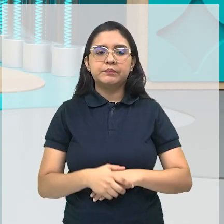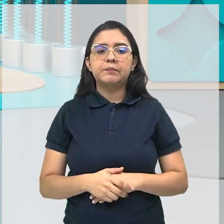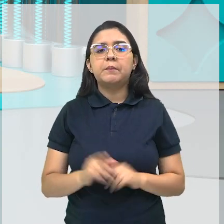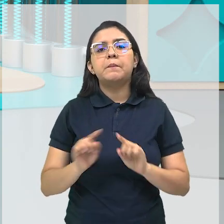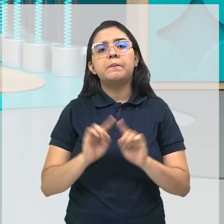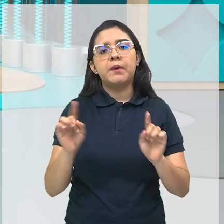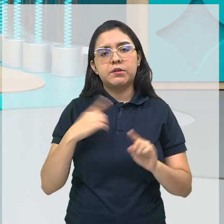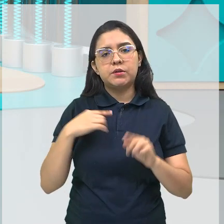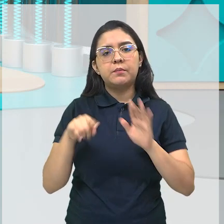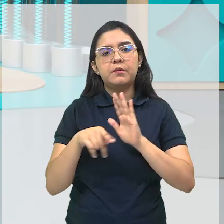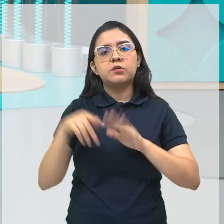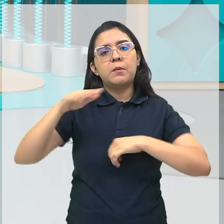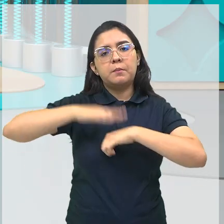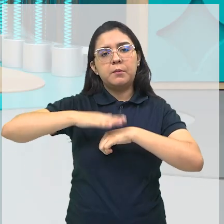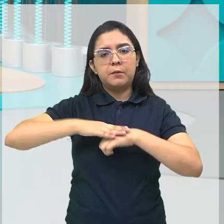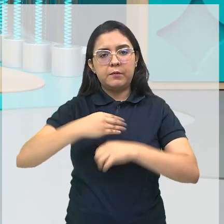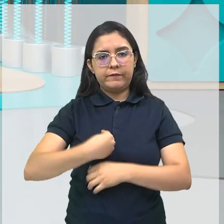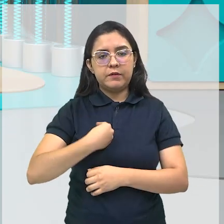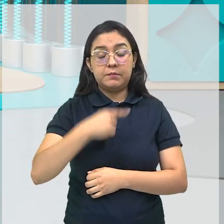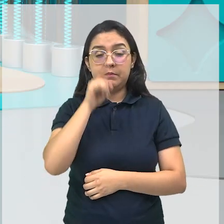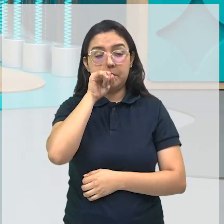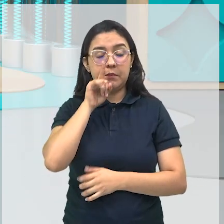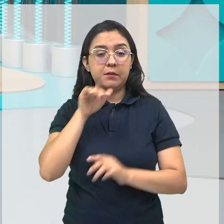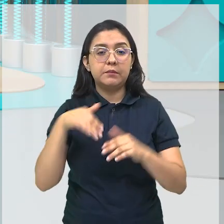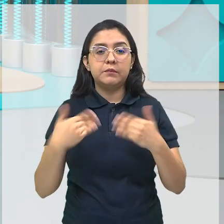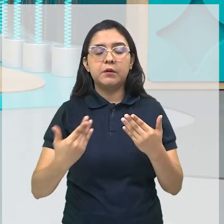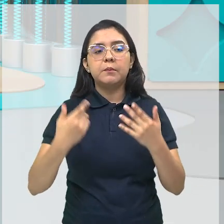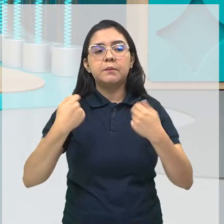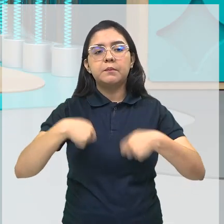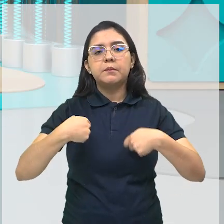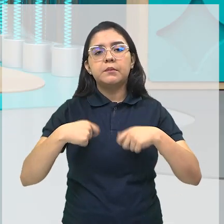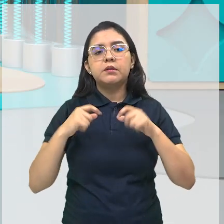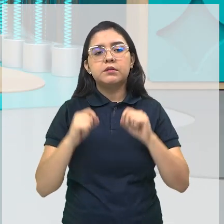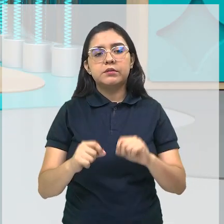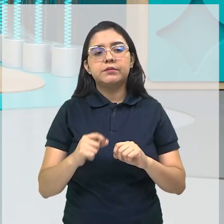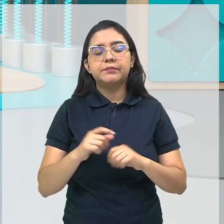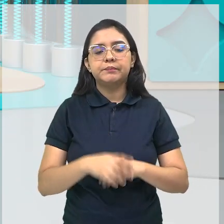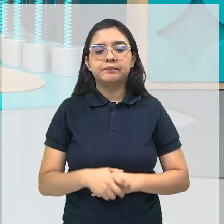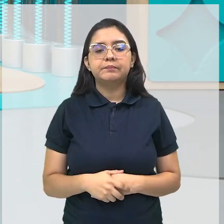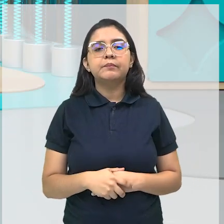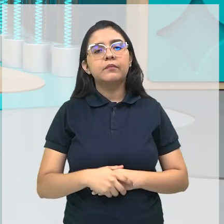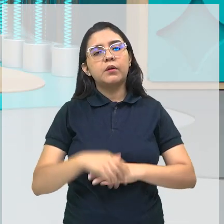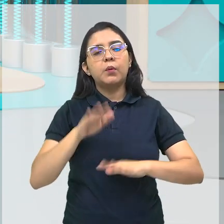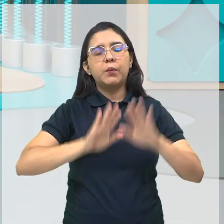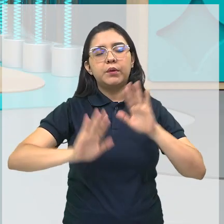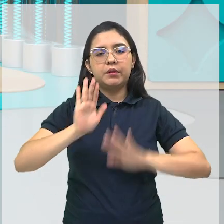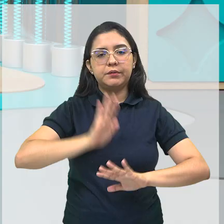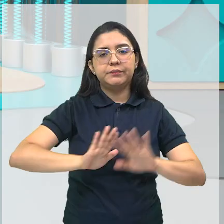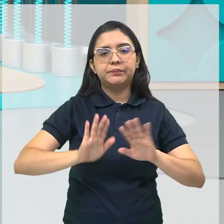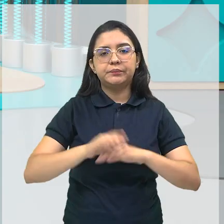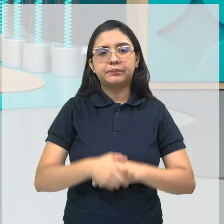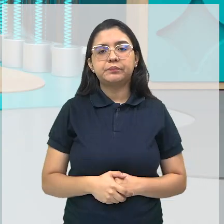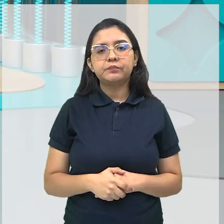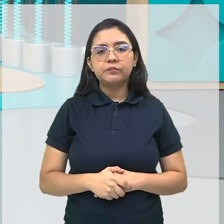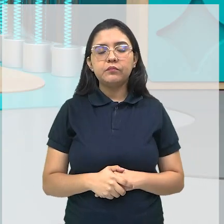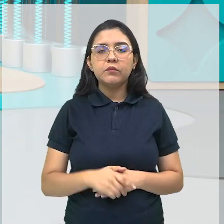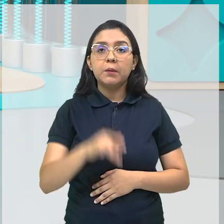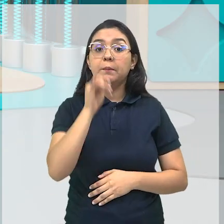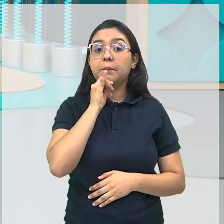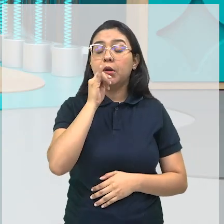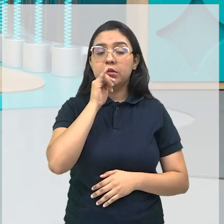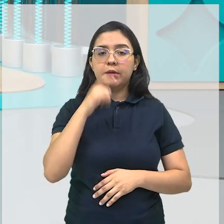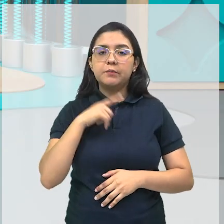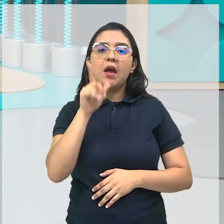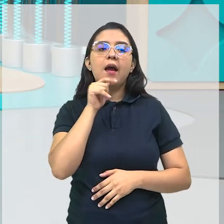própria vida também em risco. Então, você precisa eliminar esses fatores de risco. Por exemplo, afogamento,